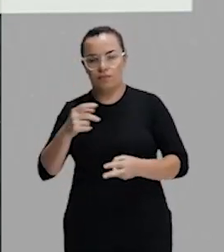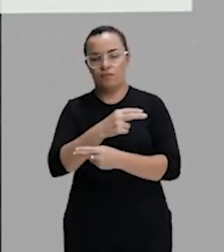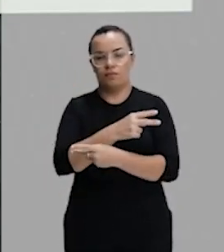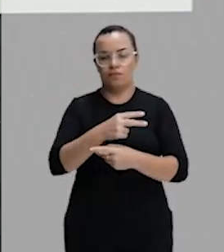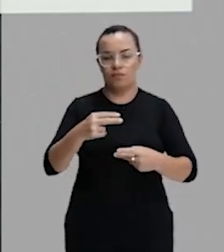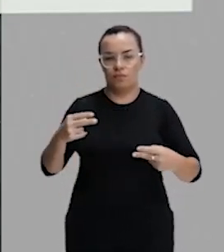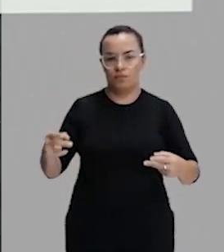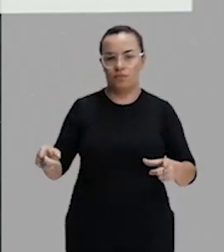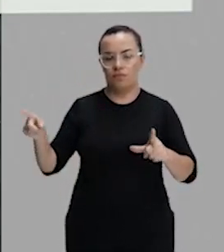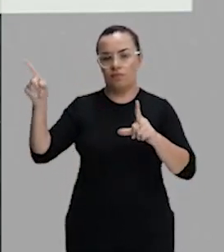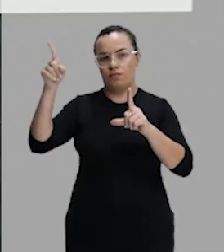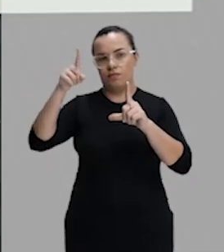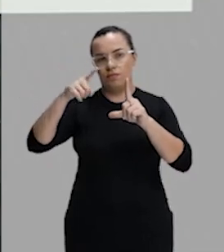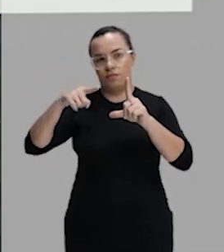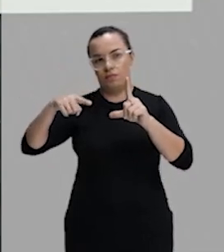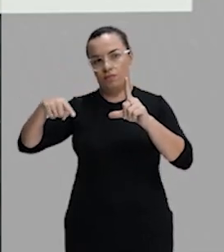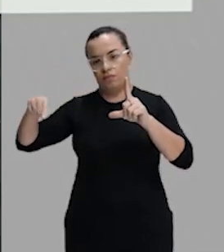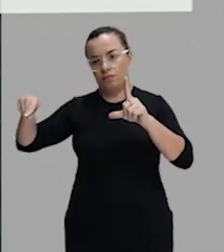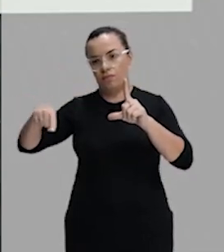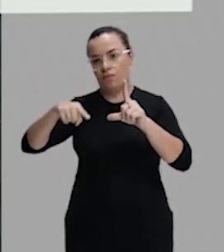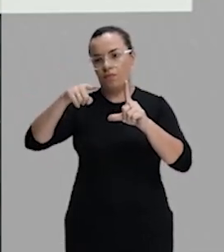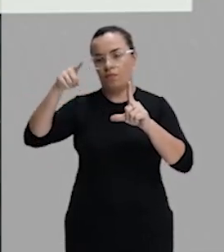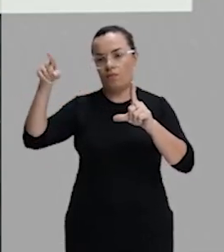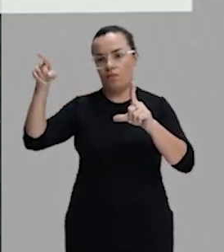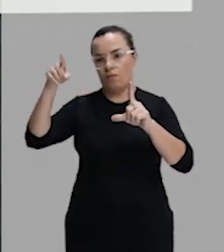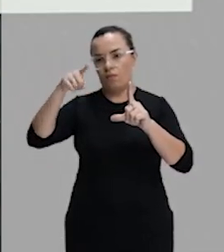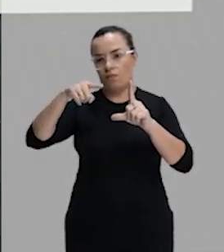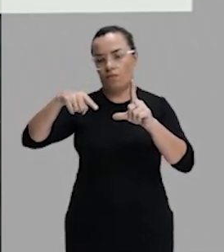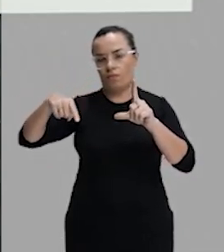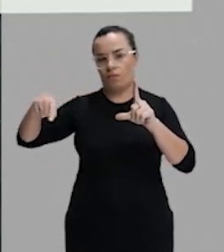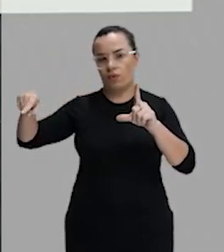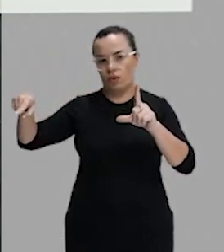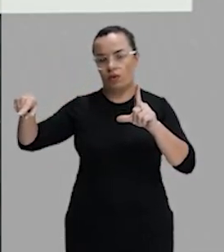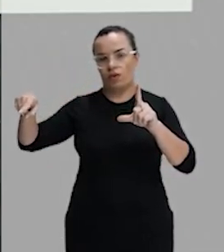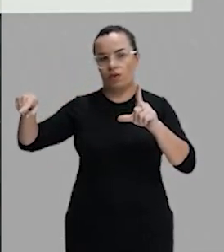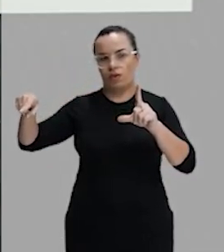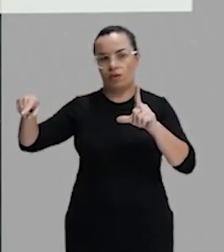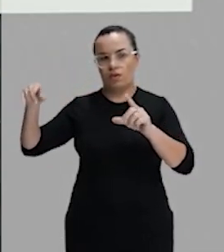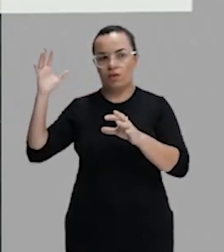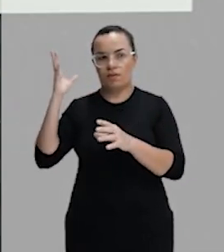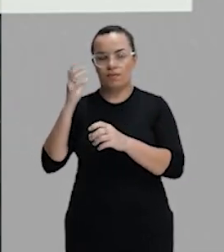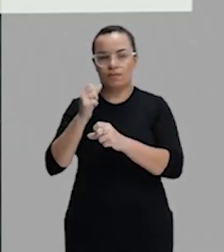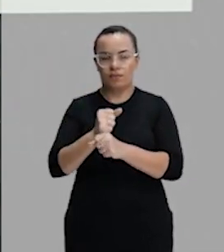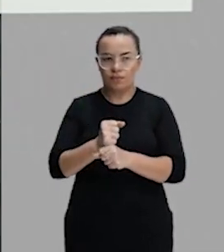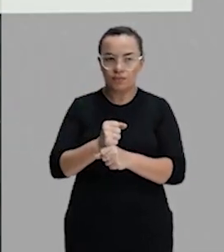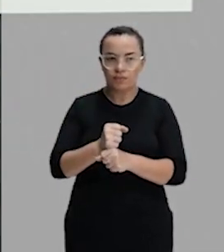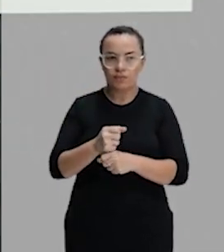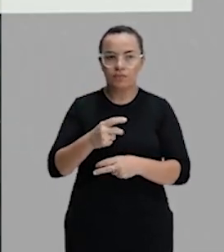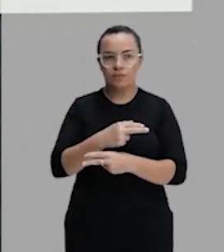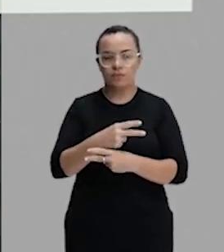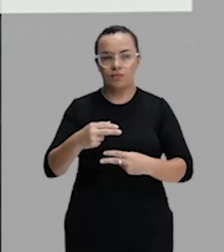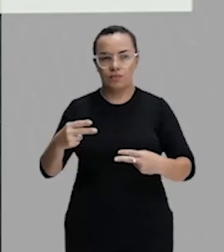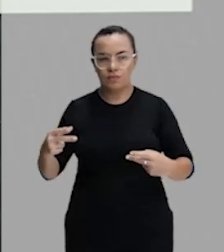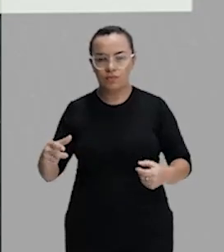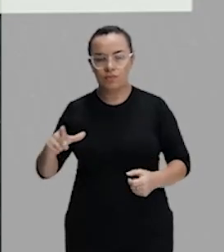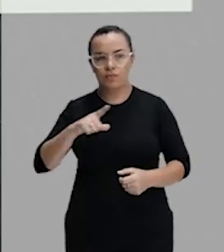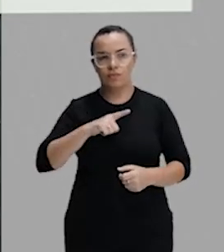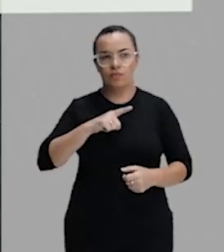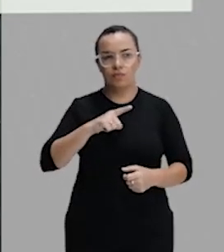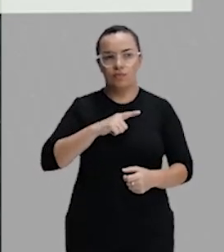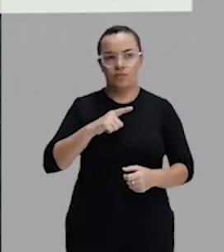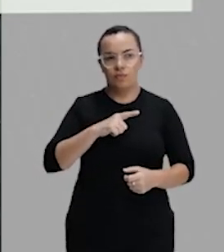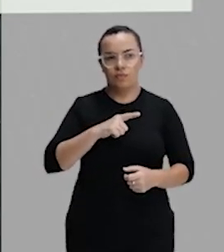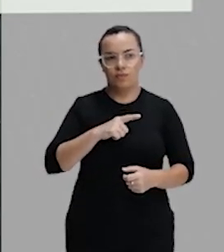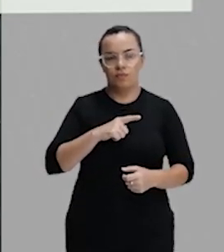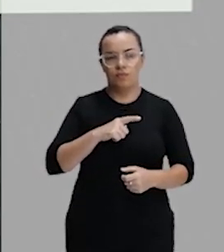elementos que formam essa parábola aqui. Então, recapitulando, quais são os elementos? Você tem um